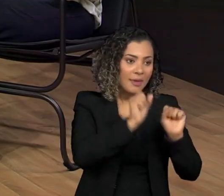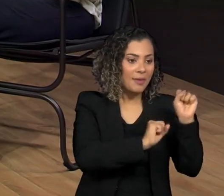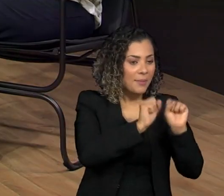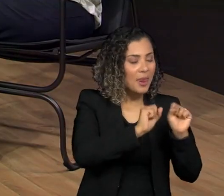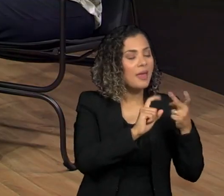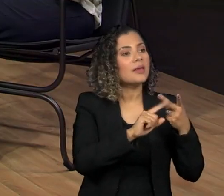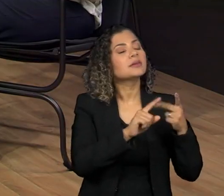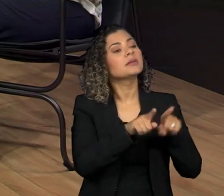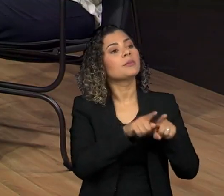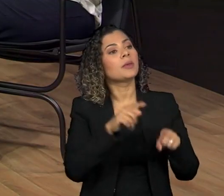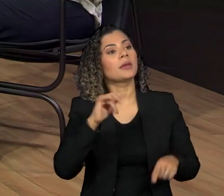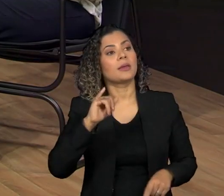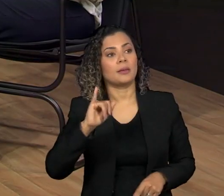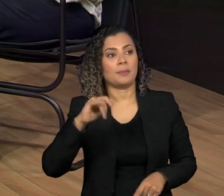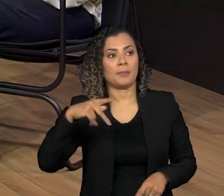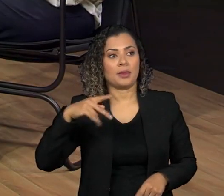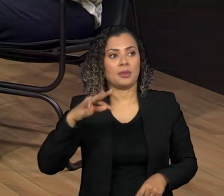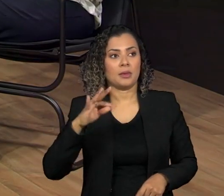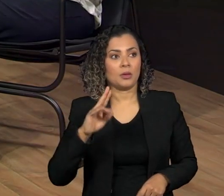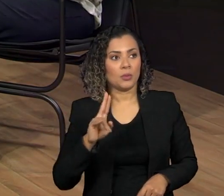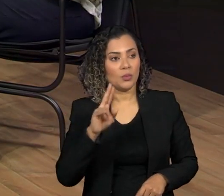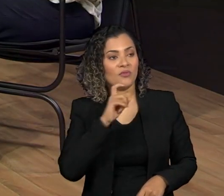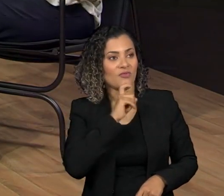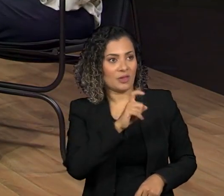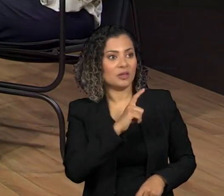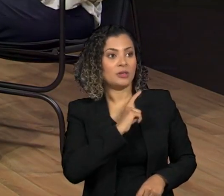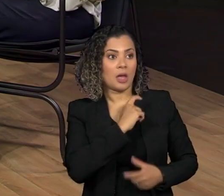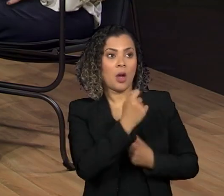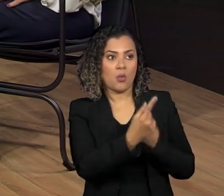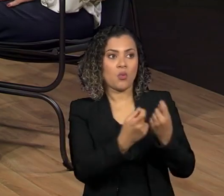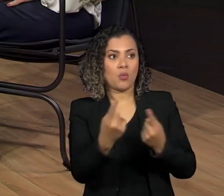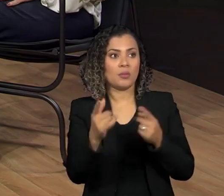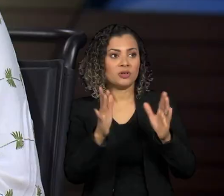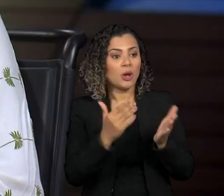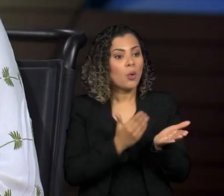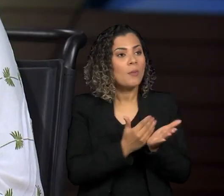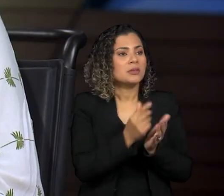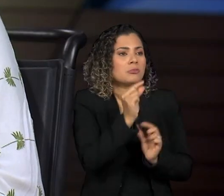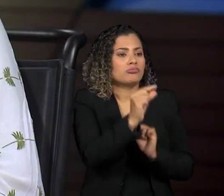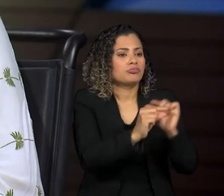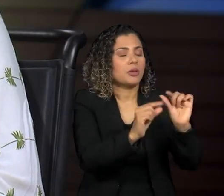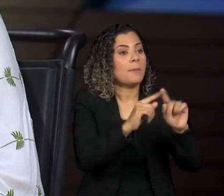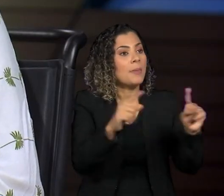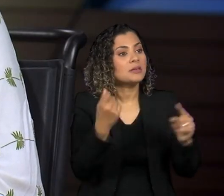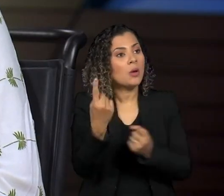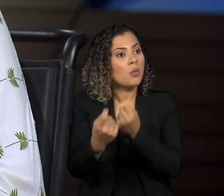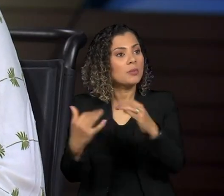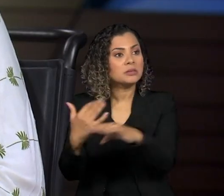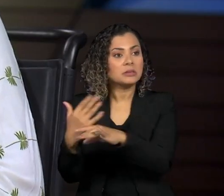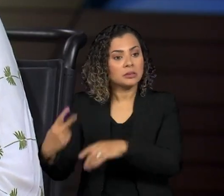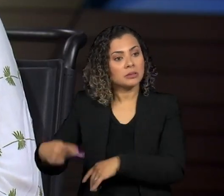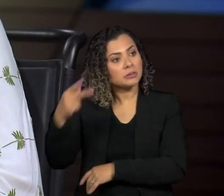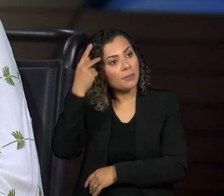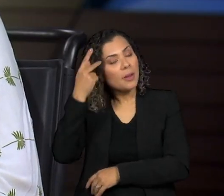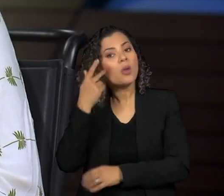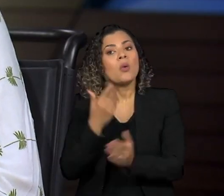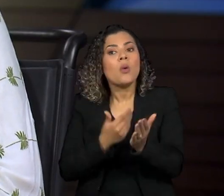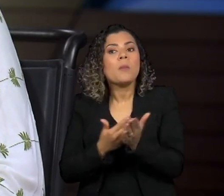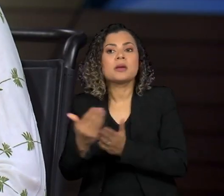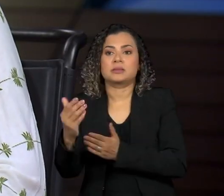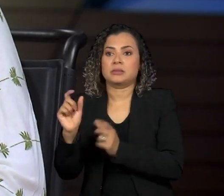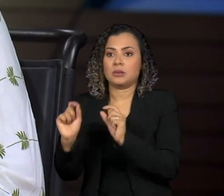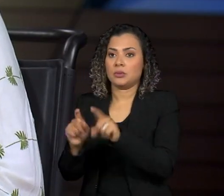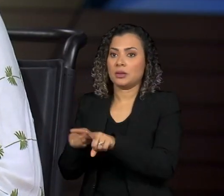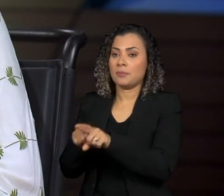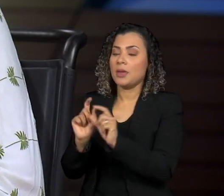IPTU verde, algumas cidades têm isso no papel, algumas estão... ainda está engatinhando, mas tem muitas cidades de São Paulo que estão investindo, até às